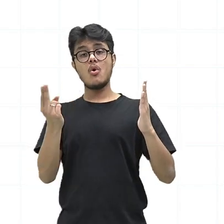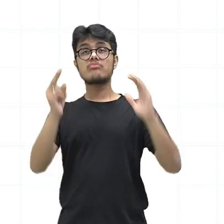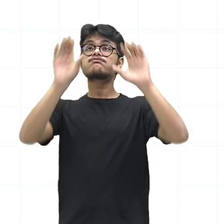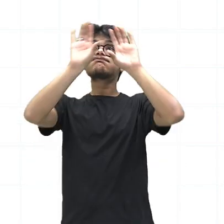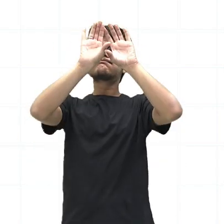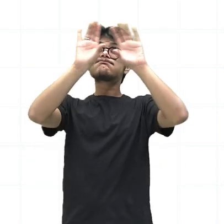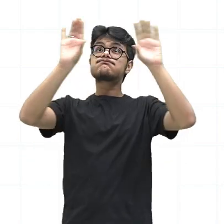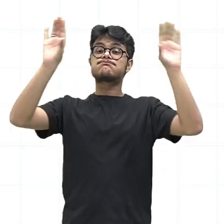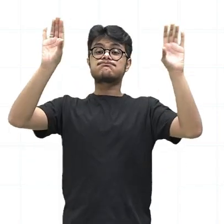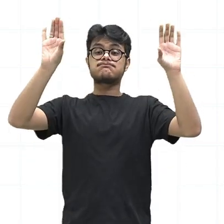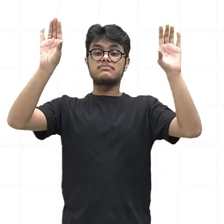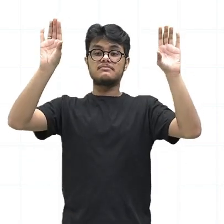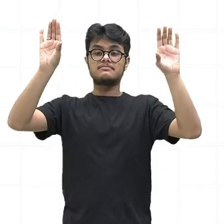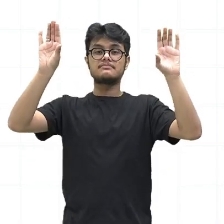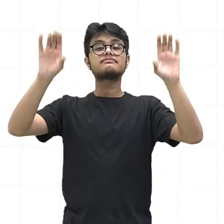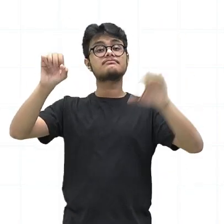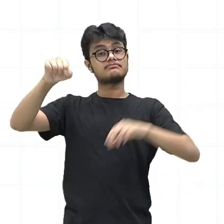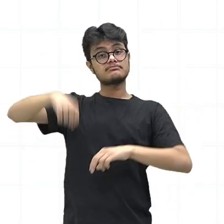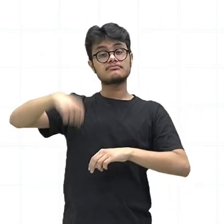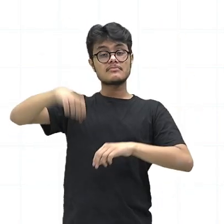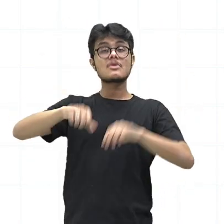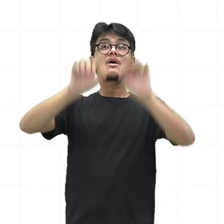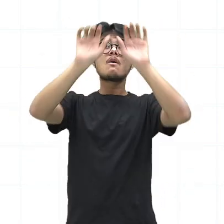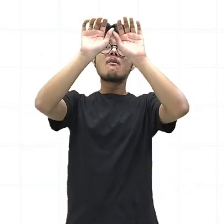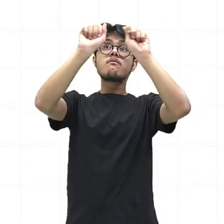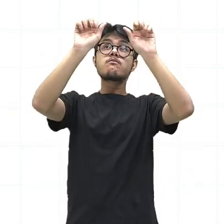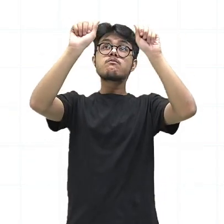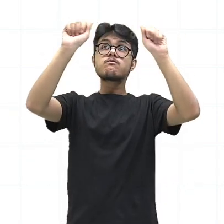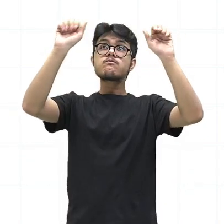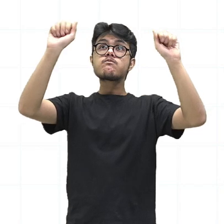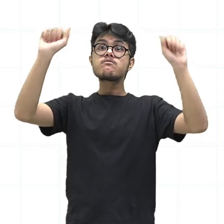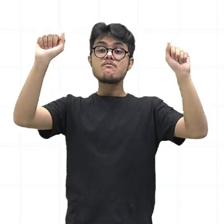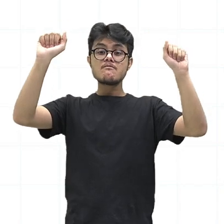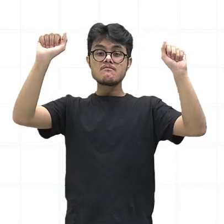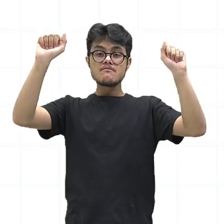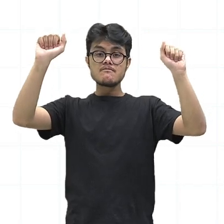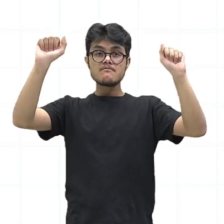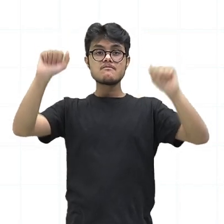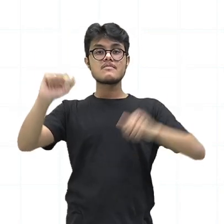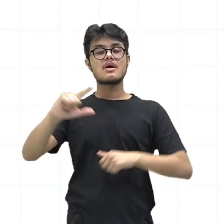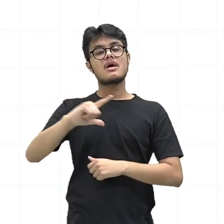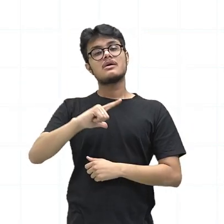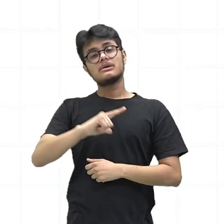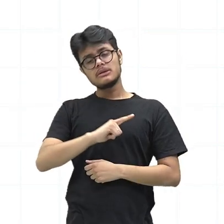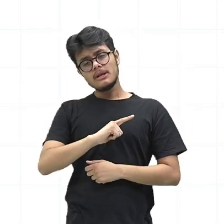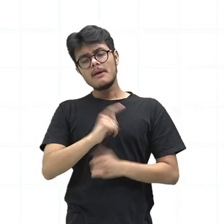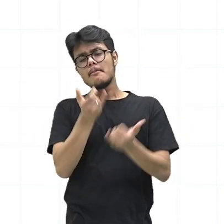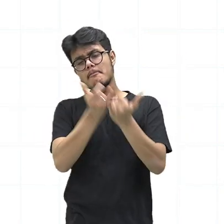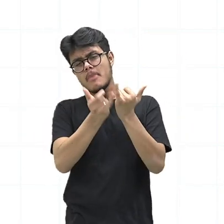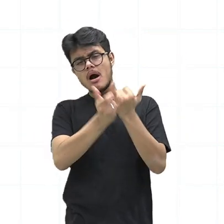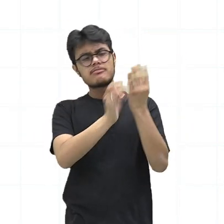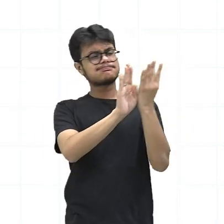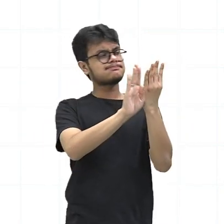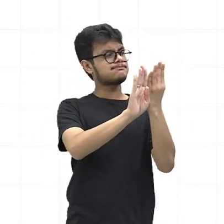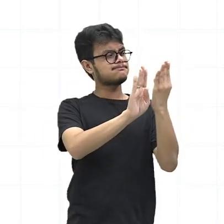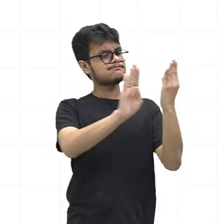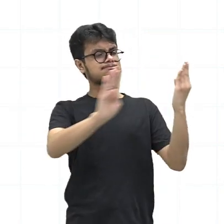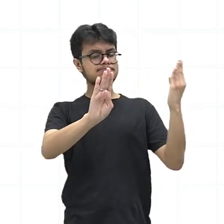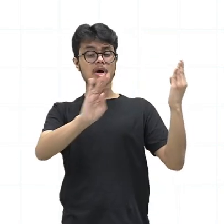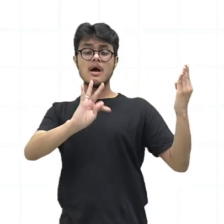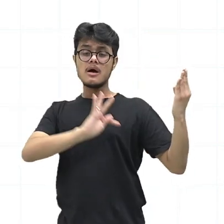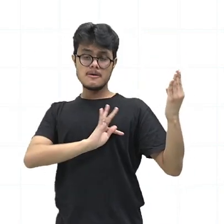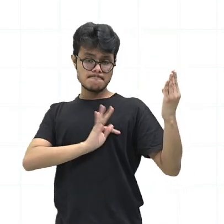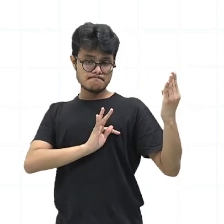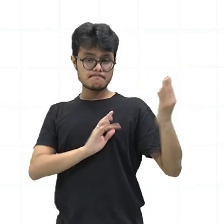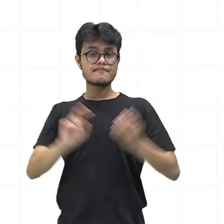base de gesso ou argamassa. Assume frequentemente a forma de mural. A técnica consiste em